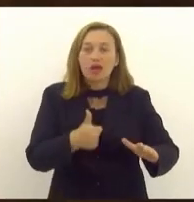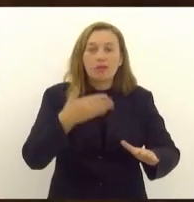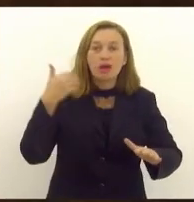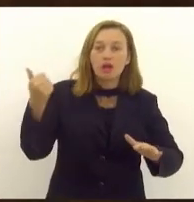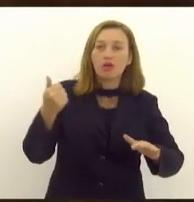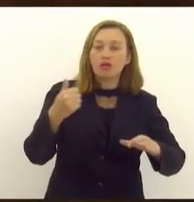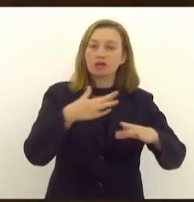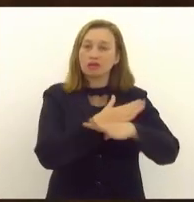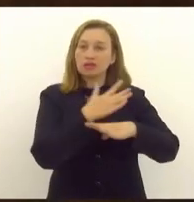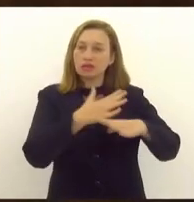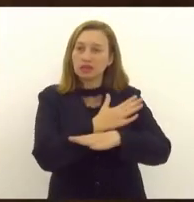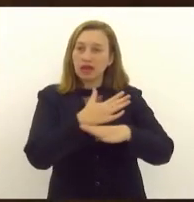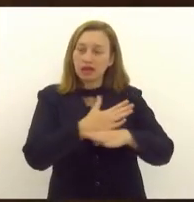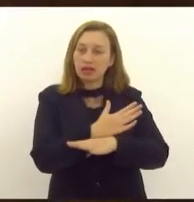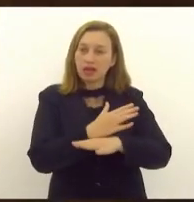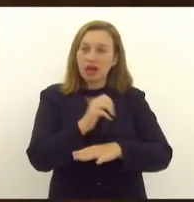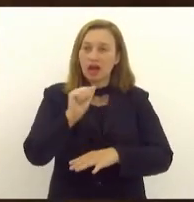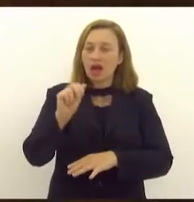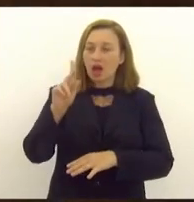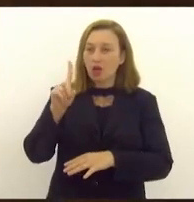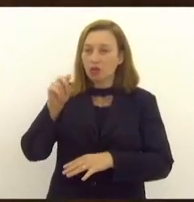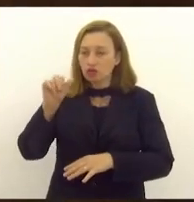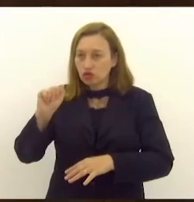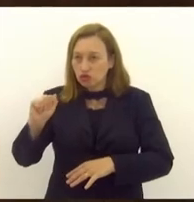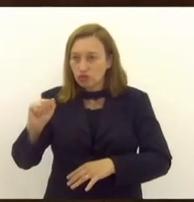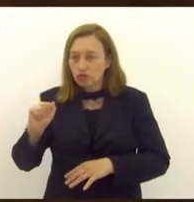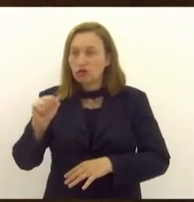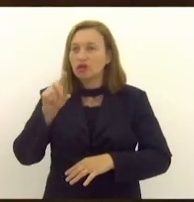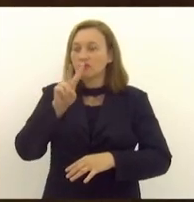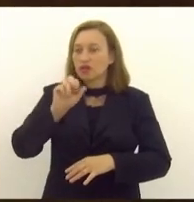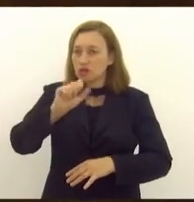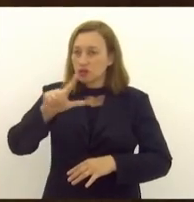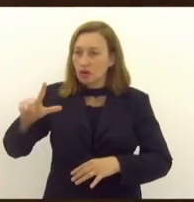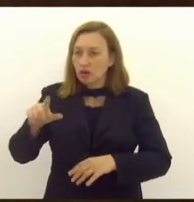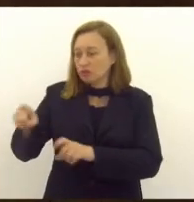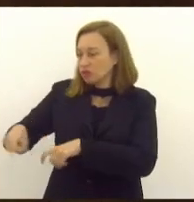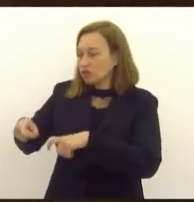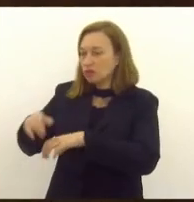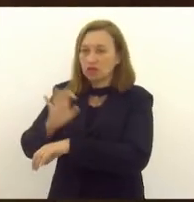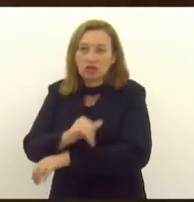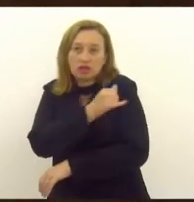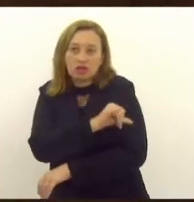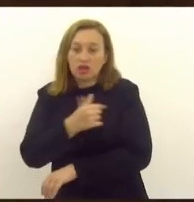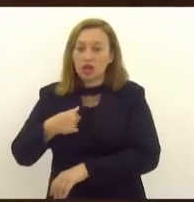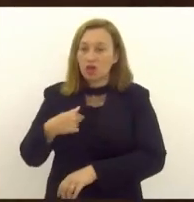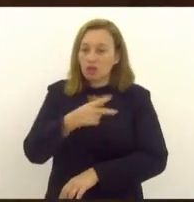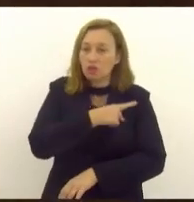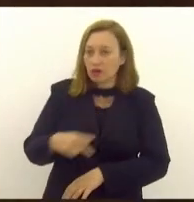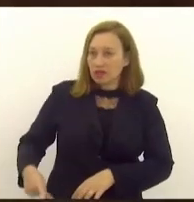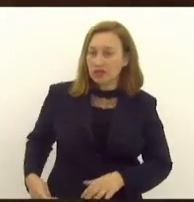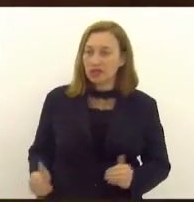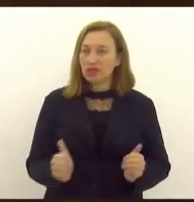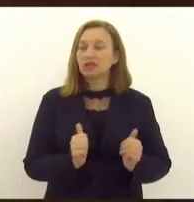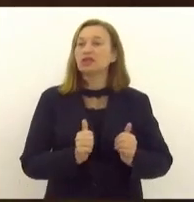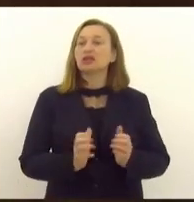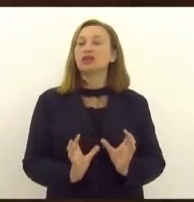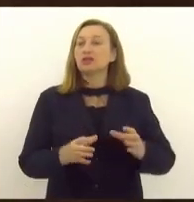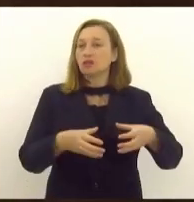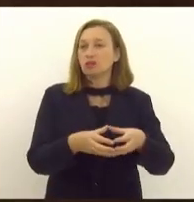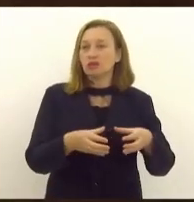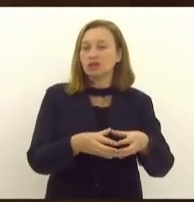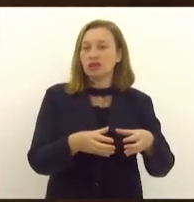do alto visual no interior do Estado do Rio de Janeiro e eu como presidente da frente parlamentar no alto visual